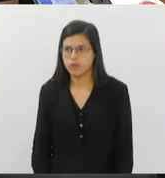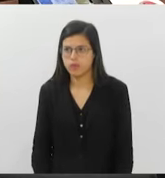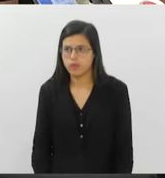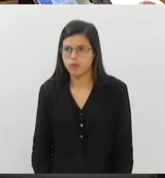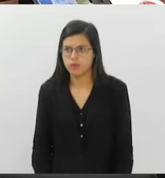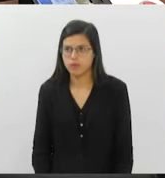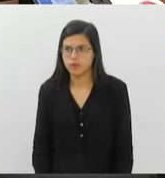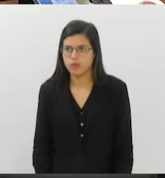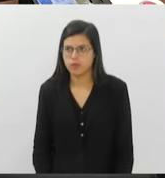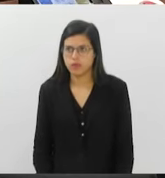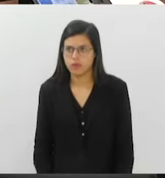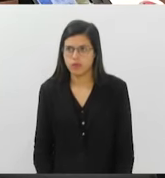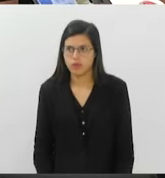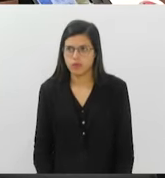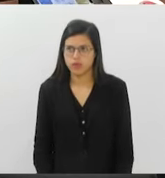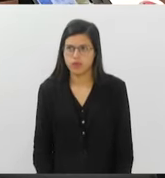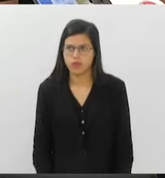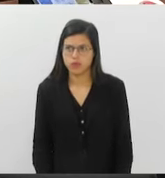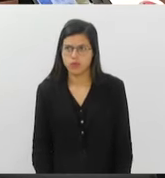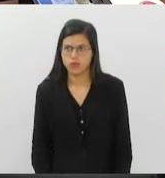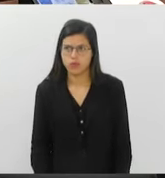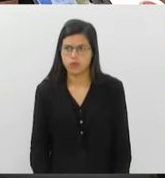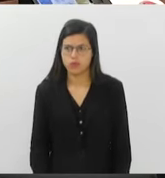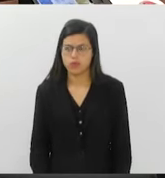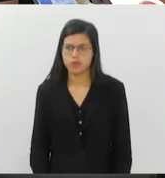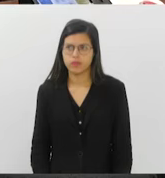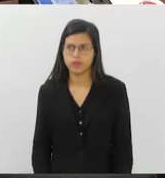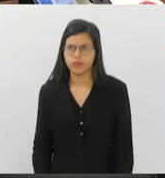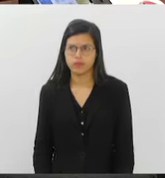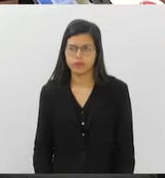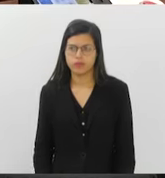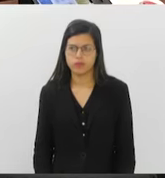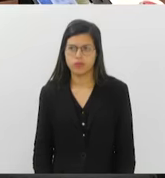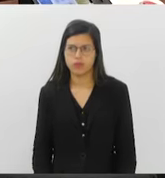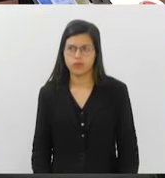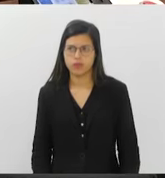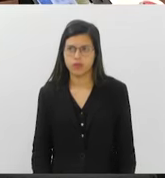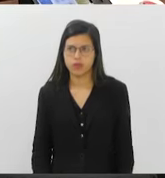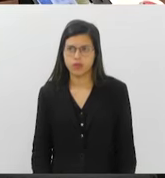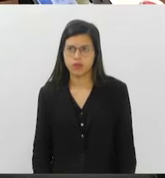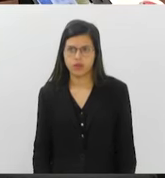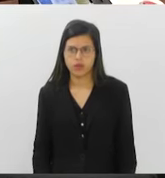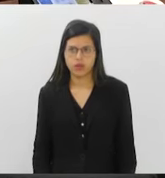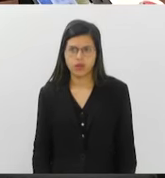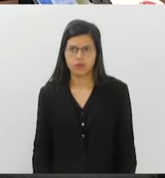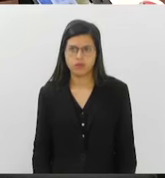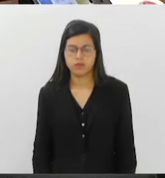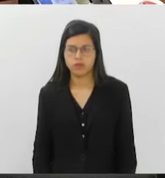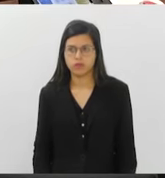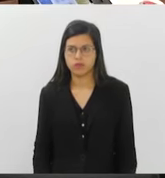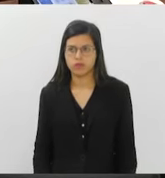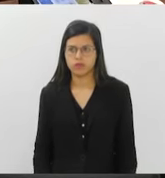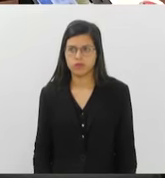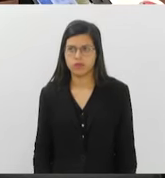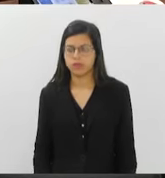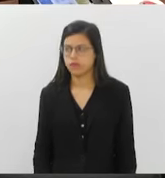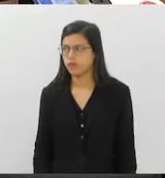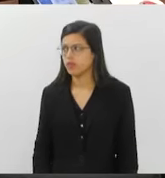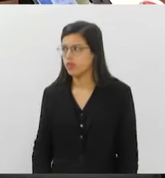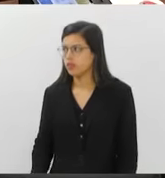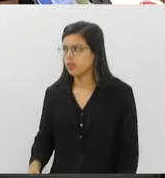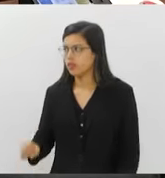que volte para a comissão. O próprio relator está falando que é o que não está escrito. Se tem período, presidente, se tem período,